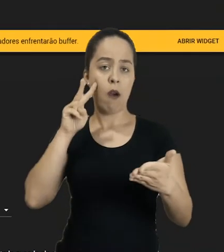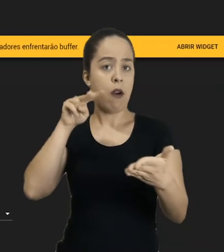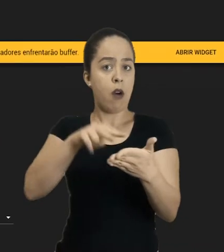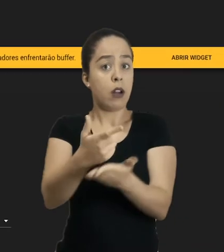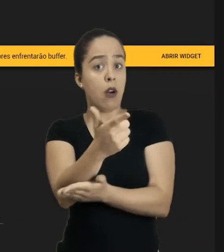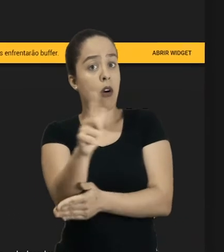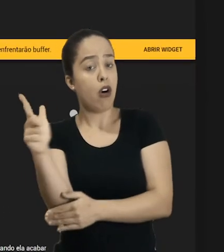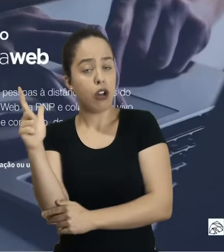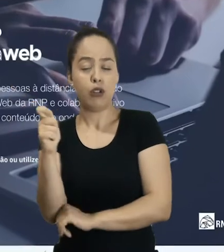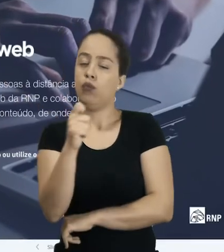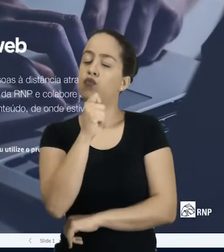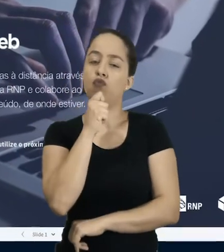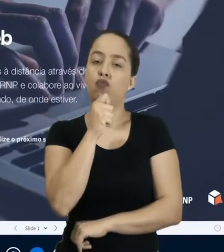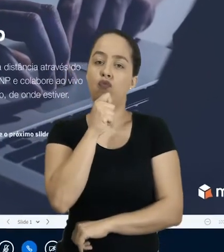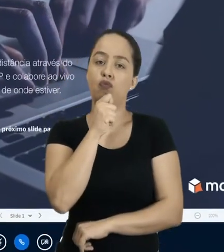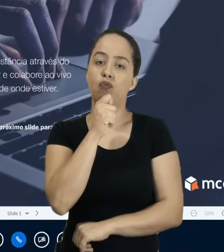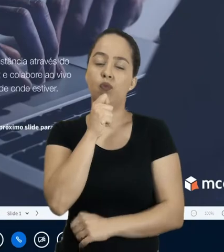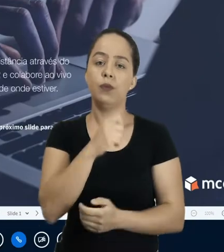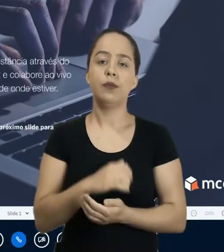essa transmissão.